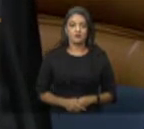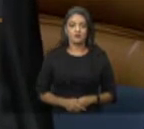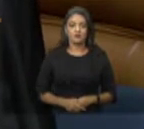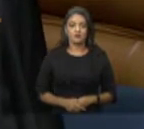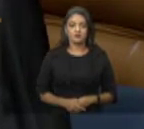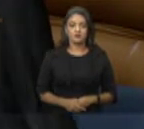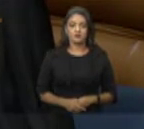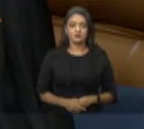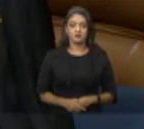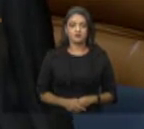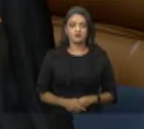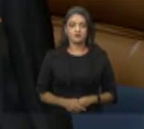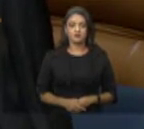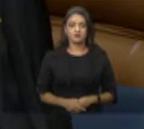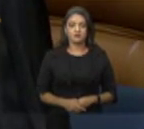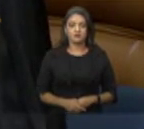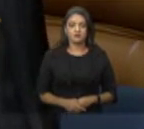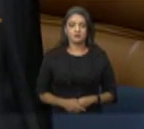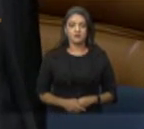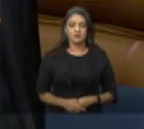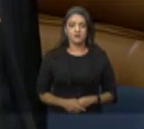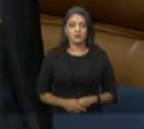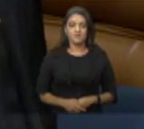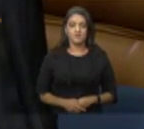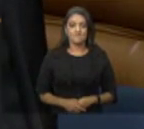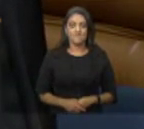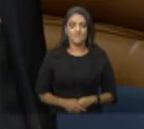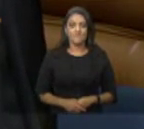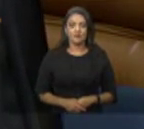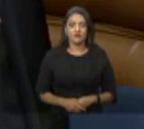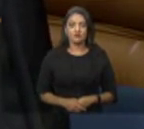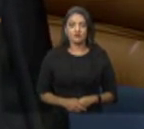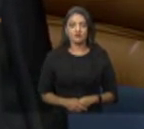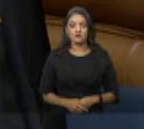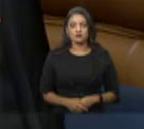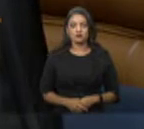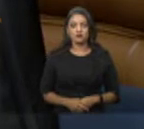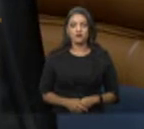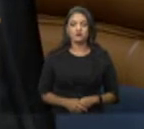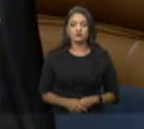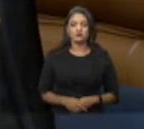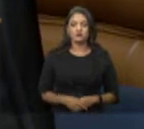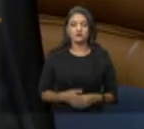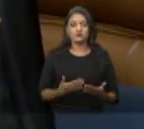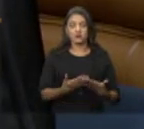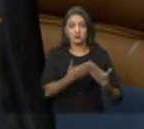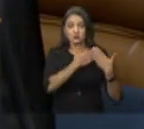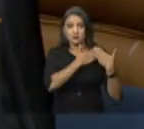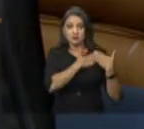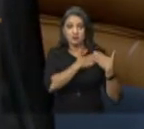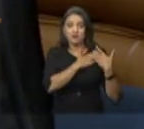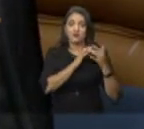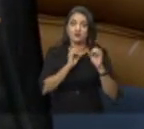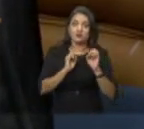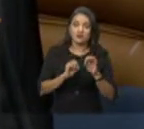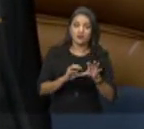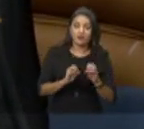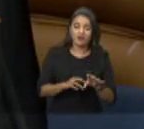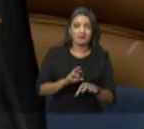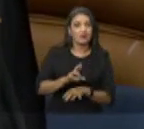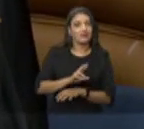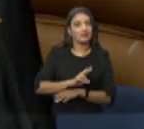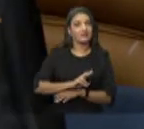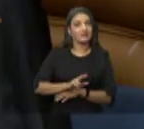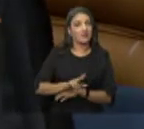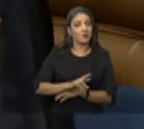que esse dever para com o ensino não é um dever apenas